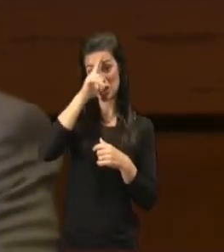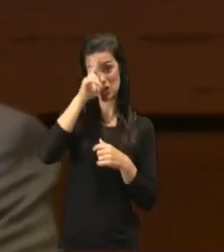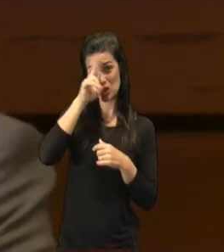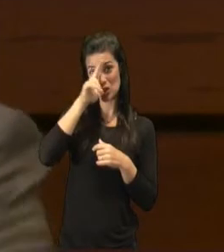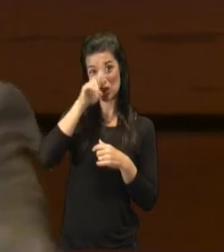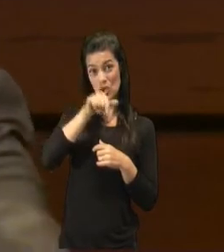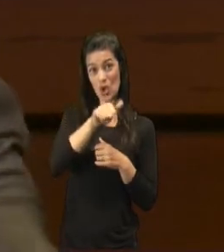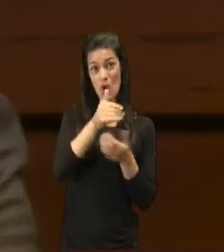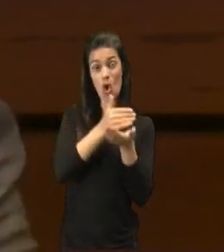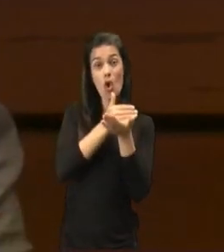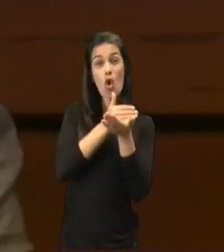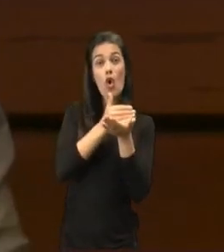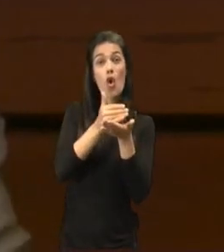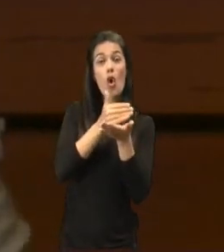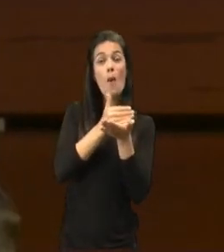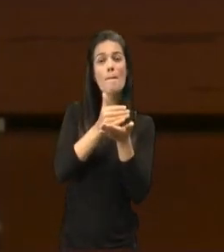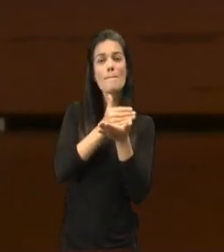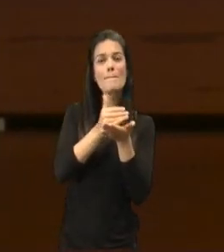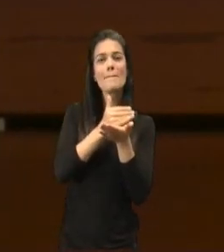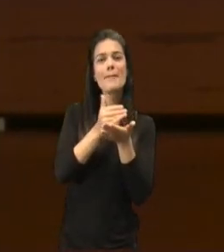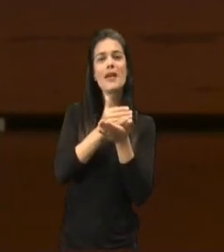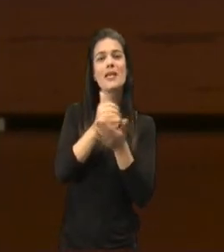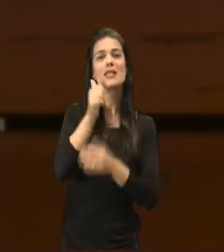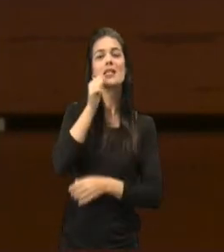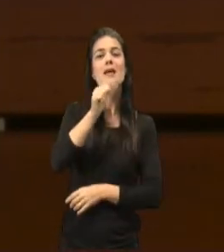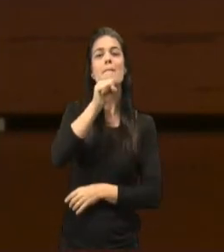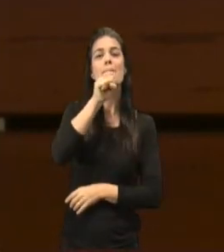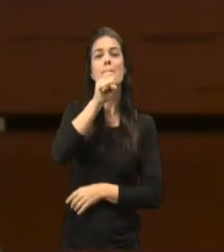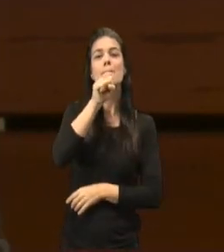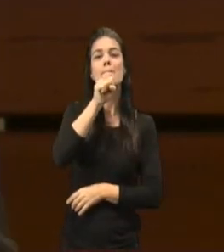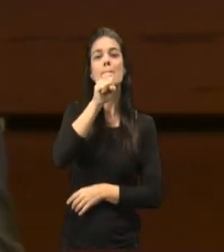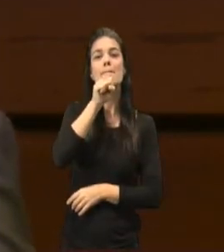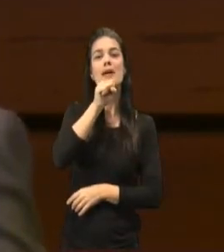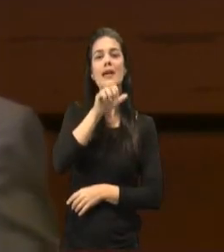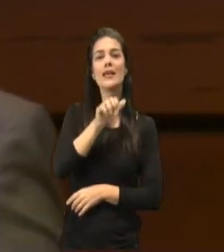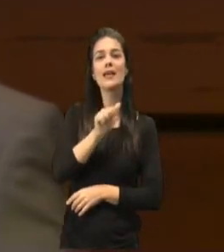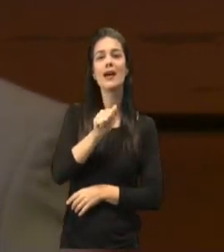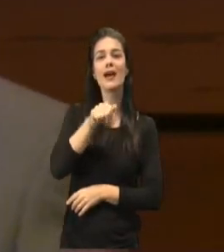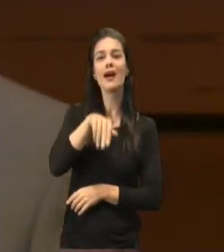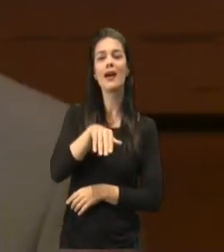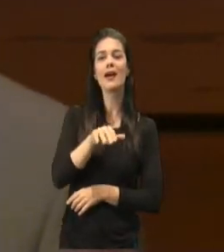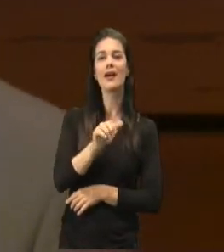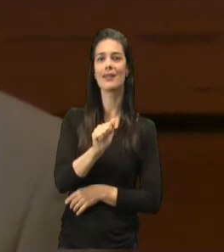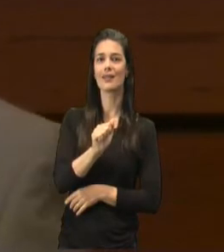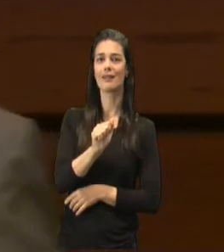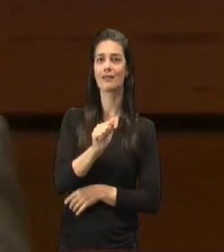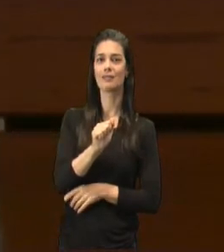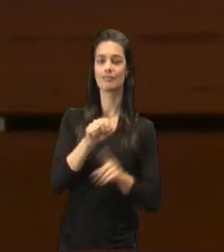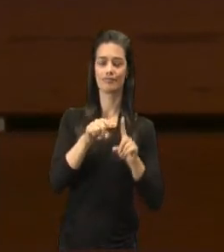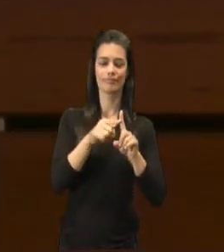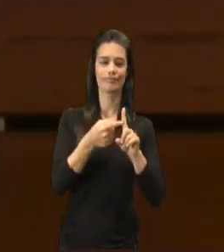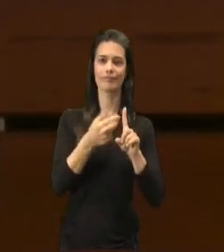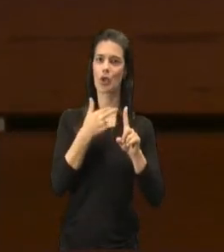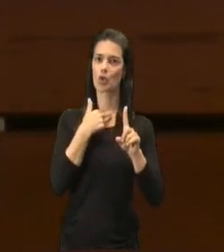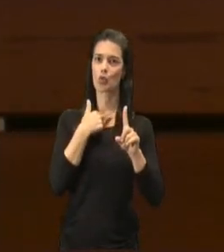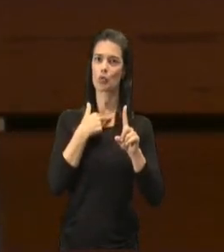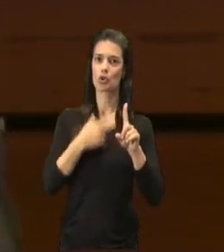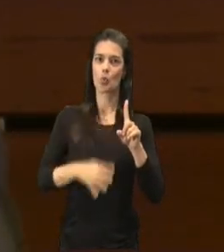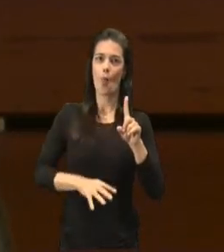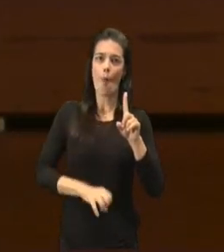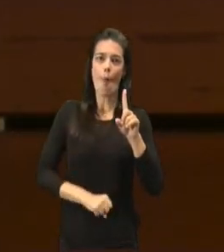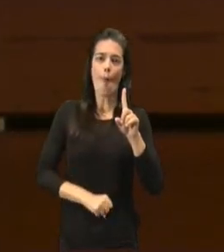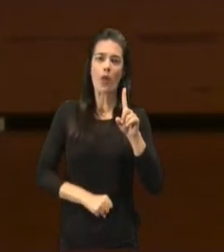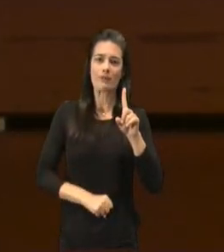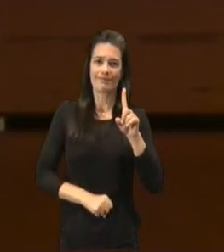história começa com uma mãe, a mãe de Samuel, não podia ter filhos, e era debochada,